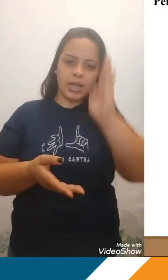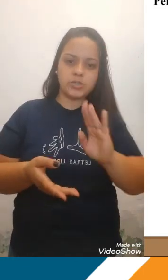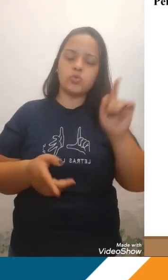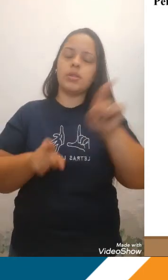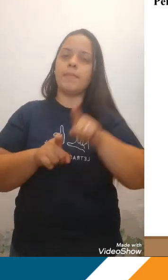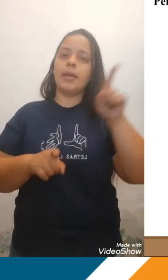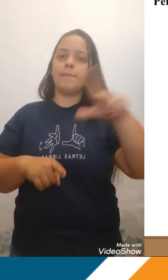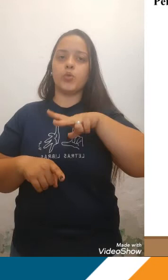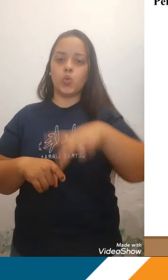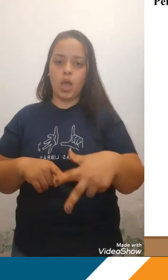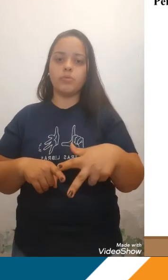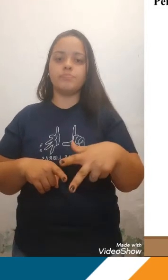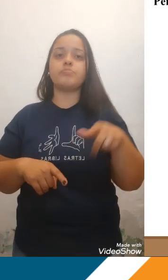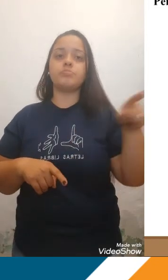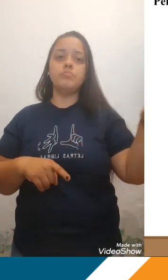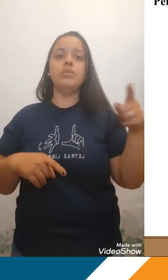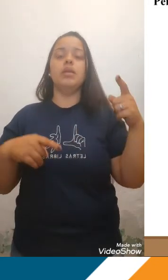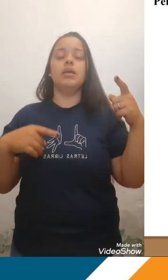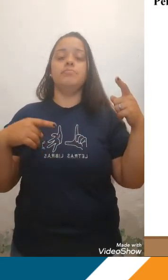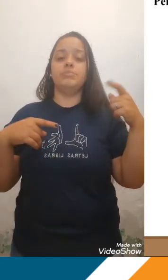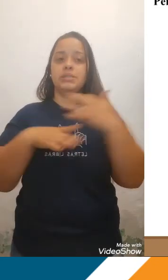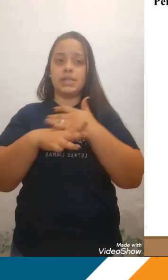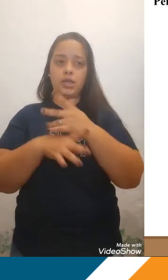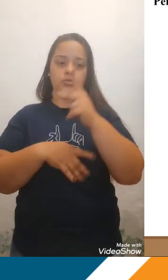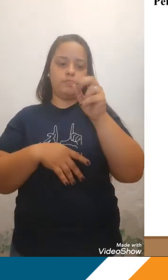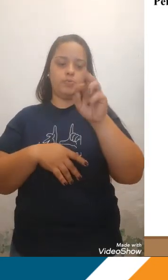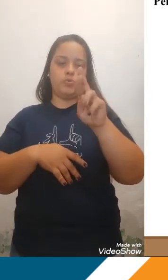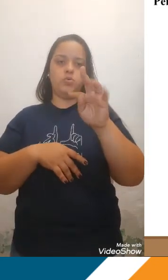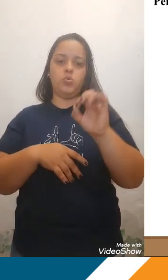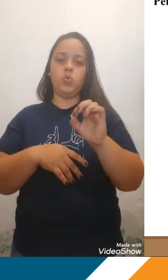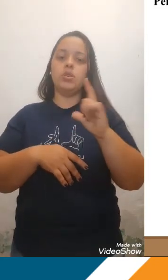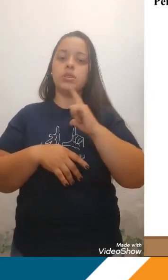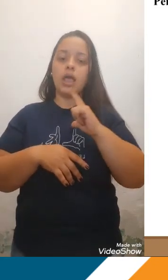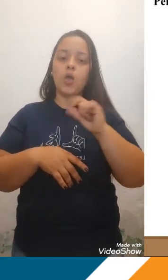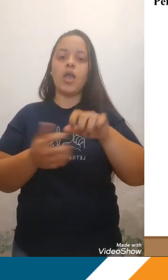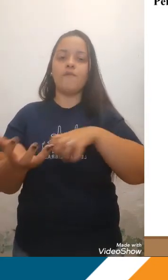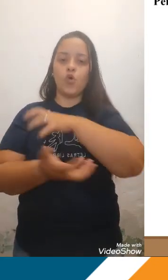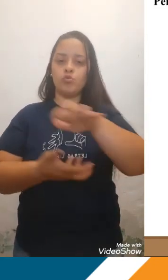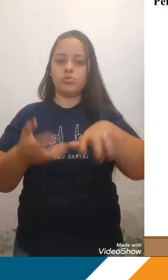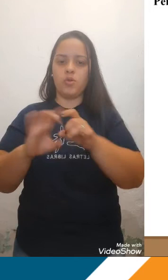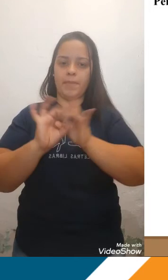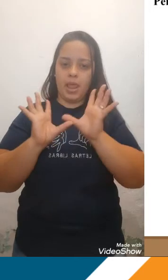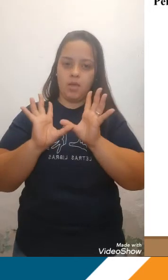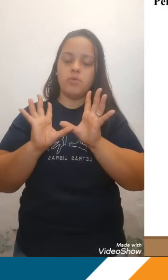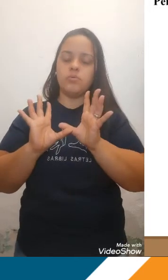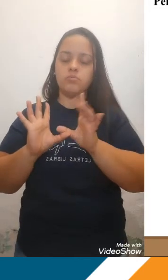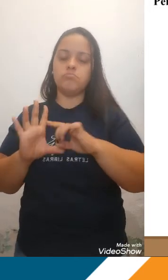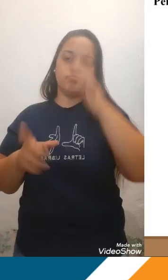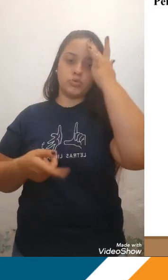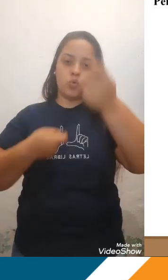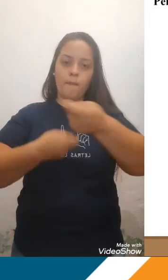com Portugal. Na cidade do Porto, da antiga metrópole, eclodiu uma revolução liberal. Os